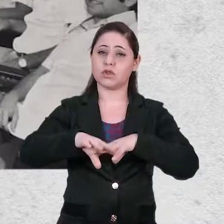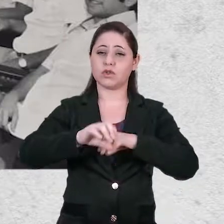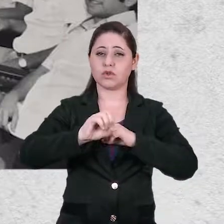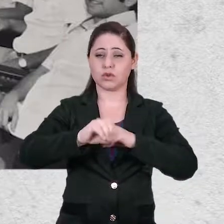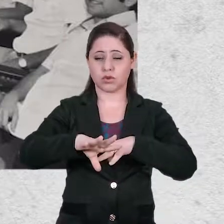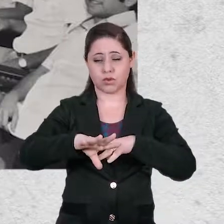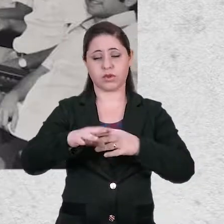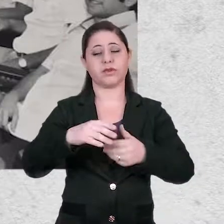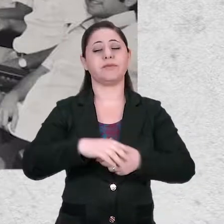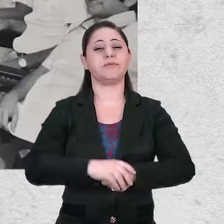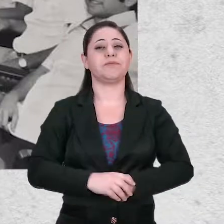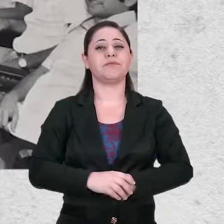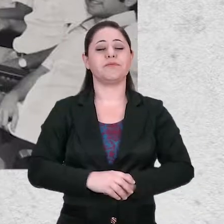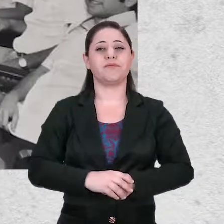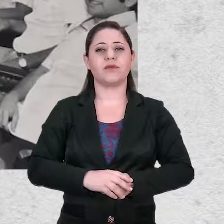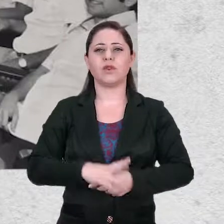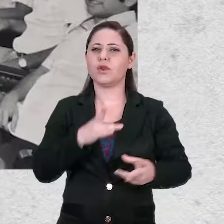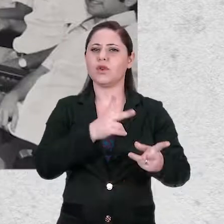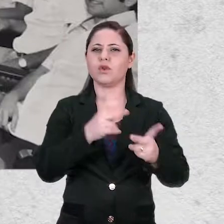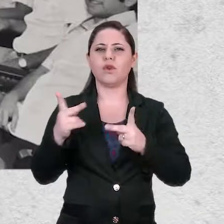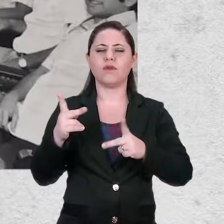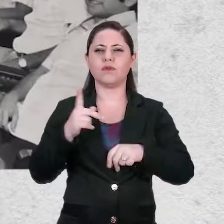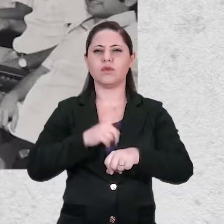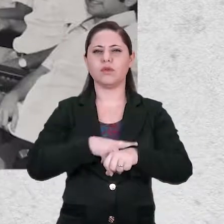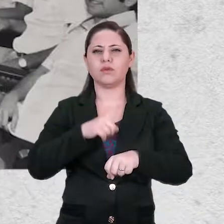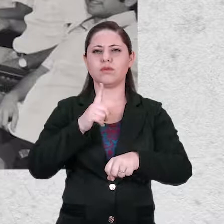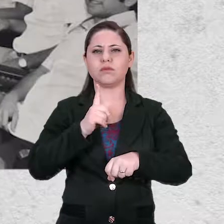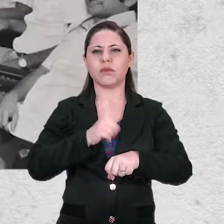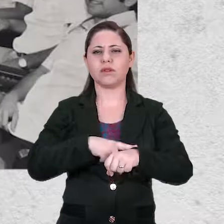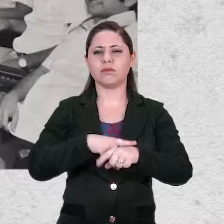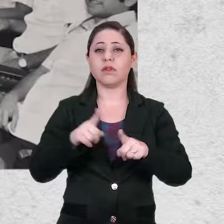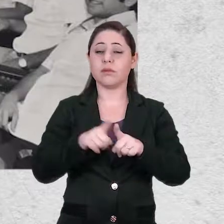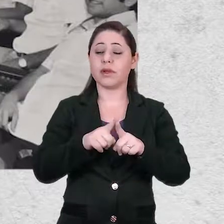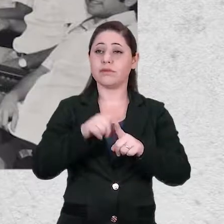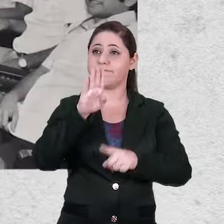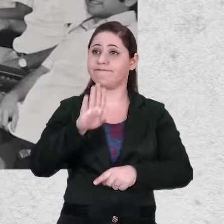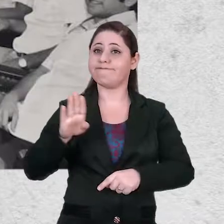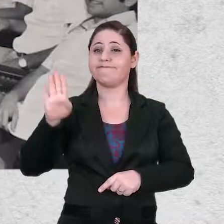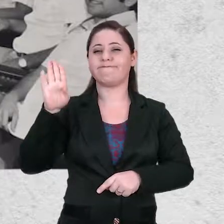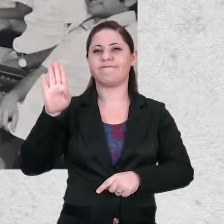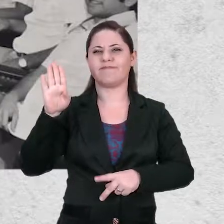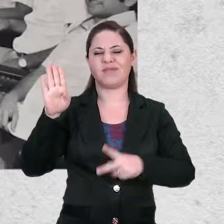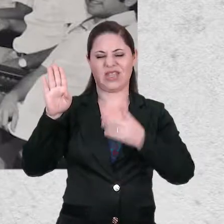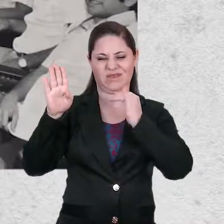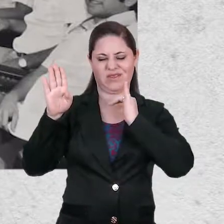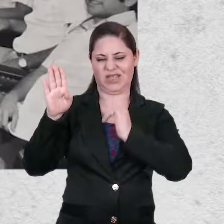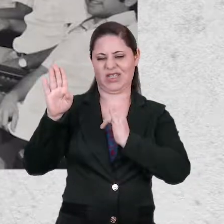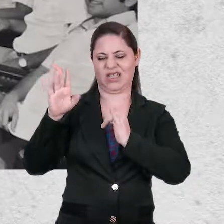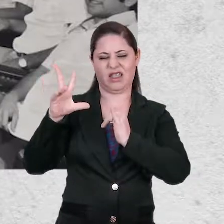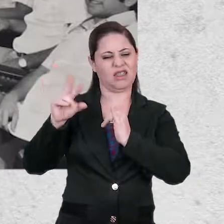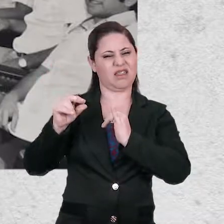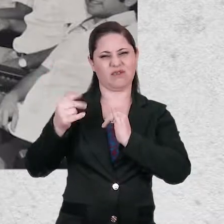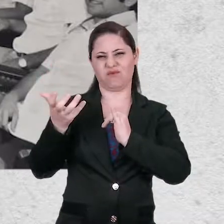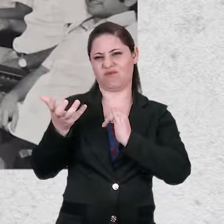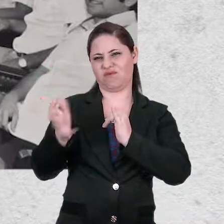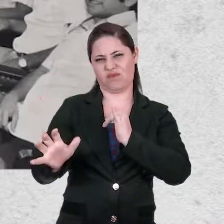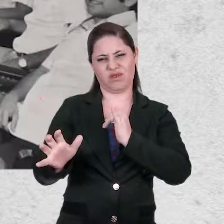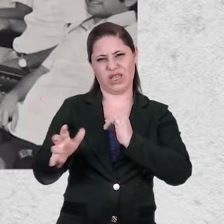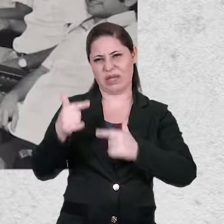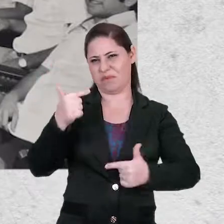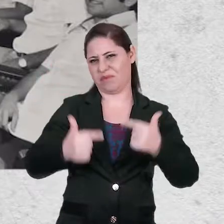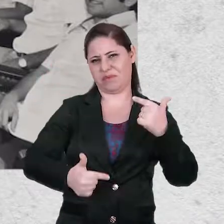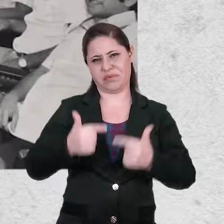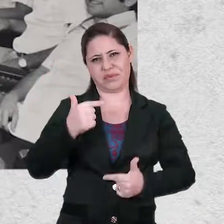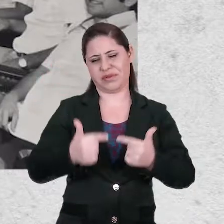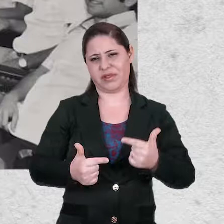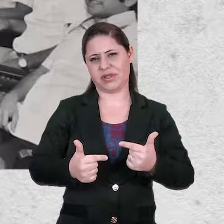Secretaria de Educação. E ele convidou, numa época, para eu ser candidata a vereadora. Eu falei, Levi, não vou me entrar na política,